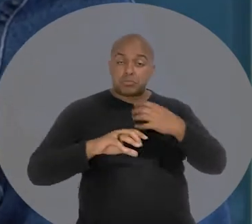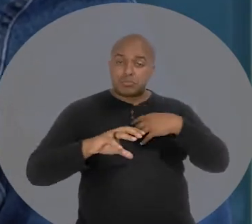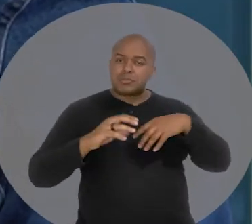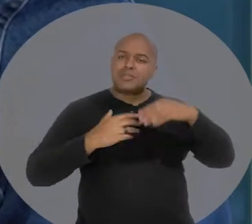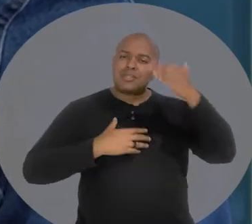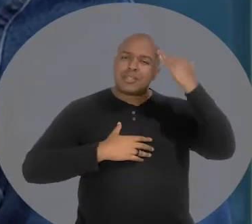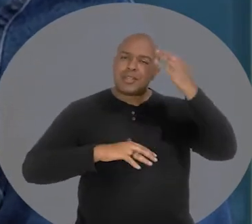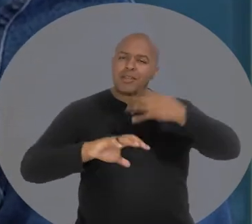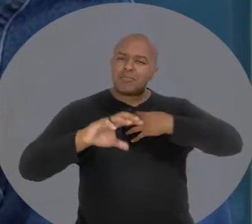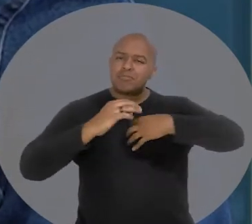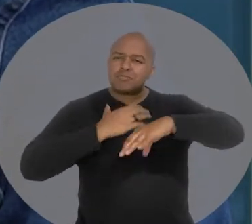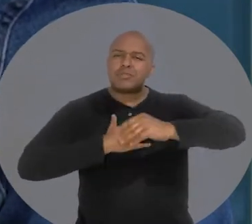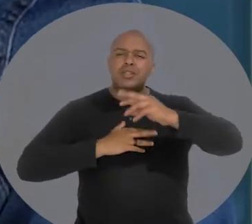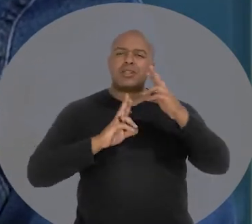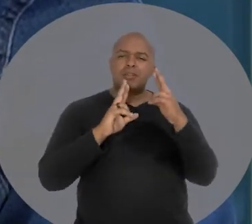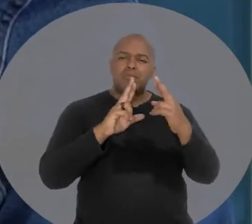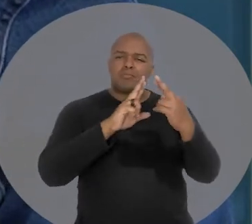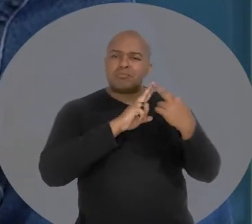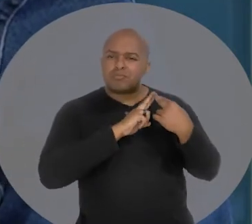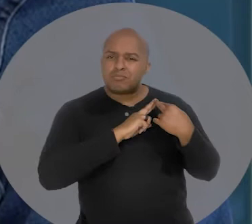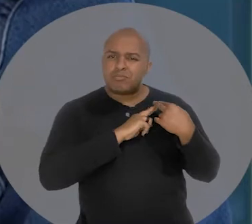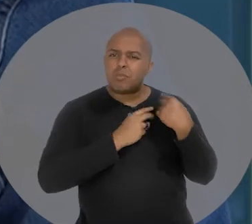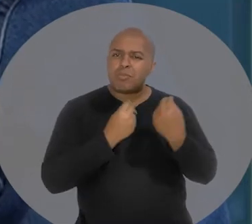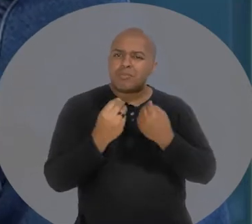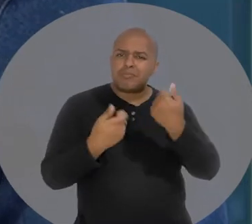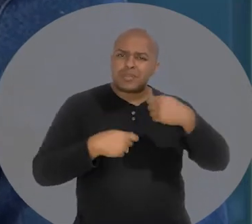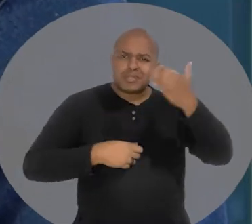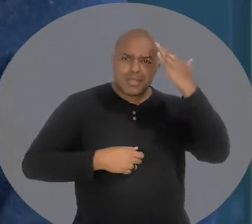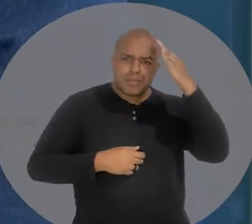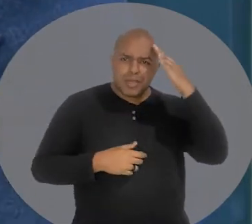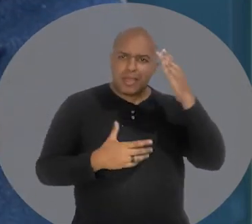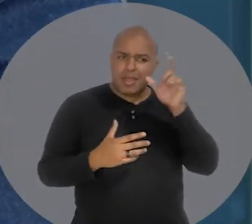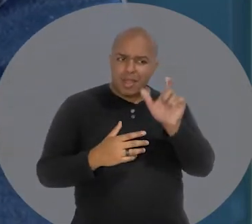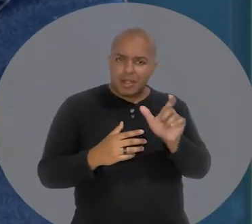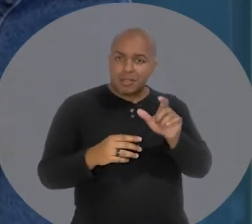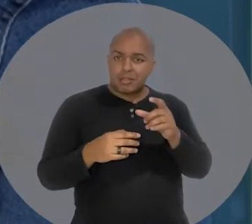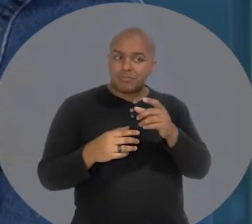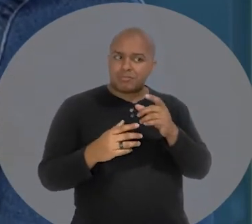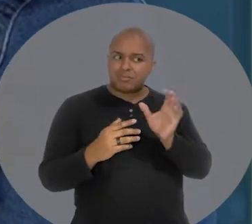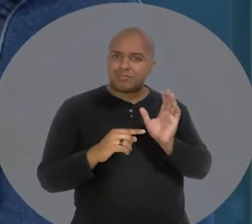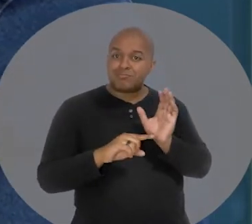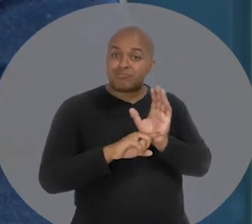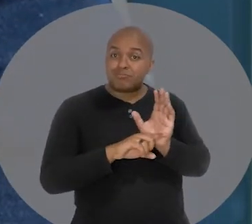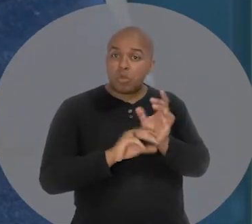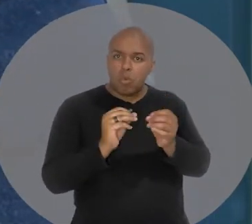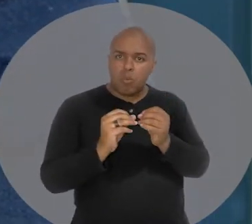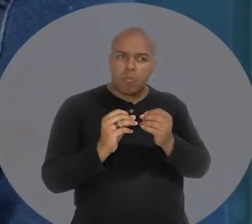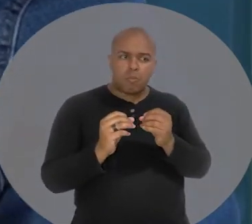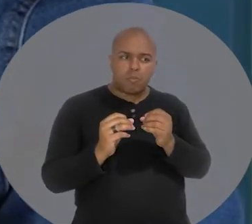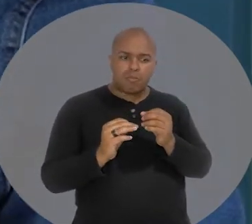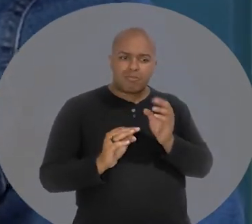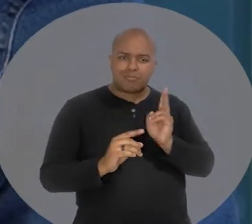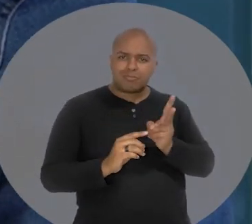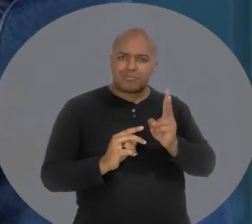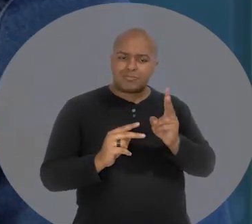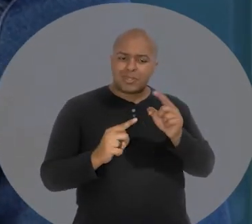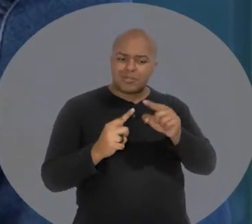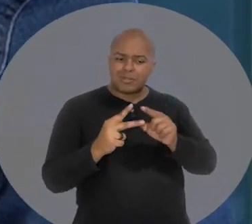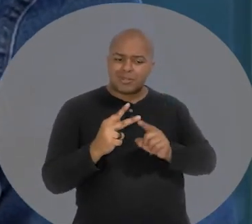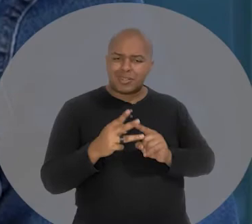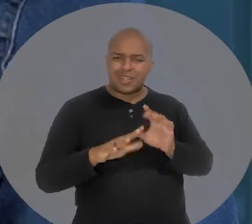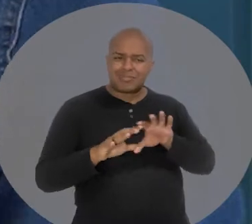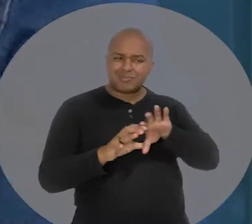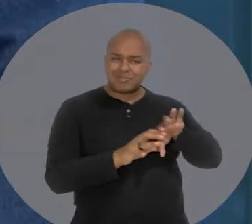sua responsabilidade nesse processo, precisam saber que elas estão contribuindo para a perpetuação dessa situação de exclusão ou